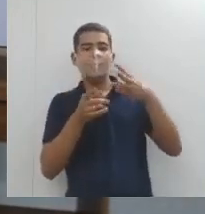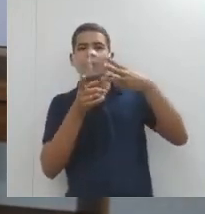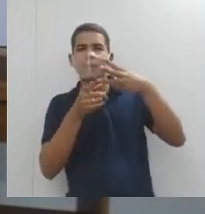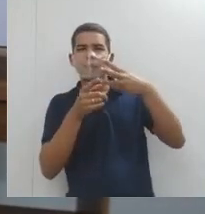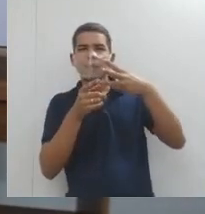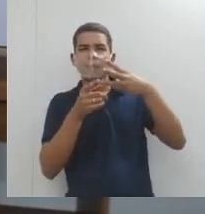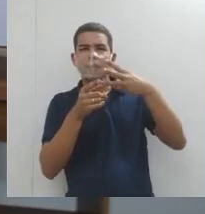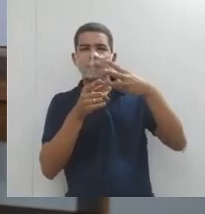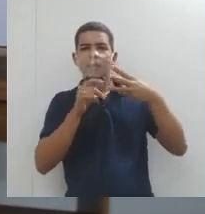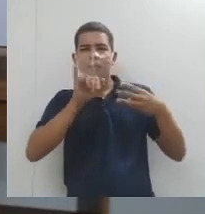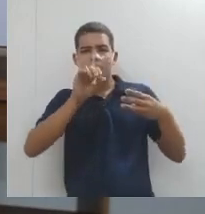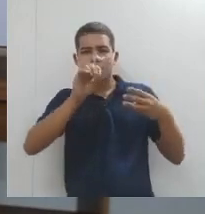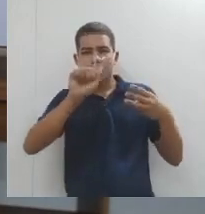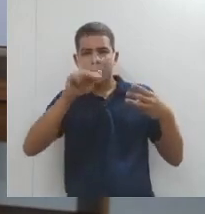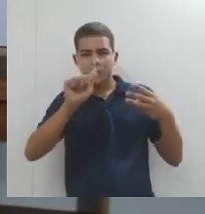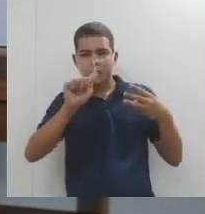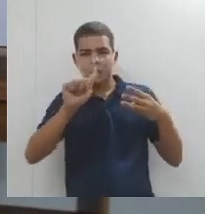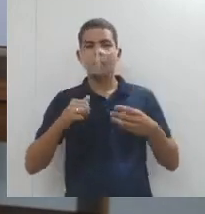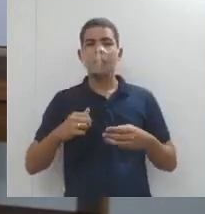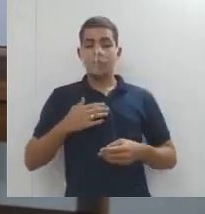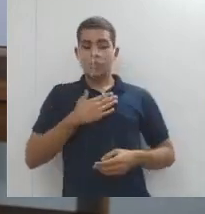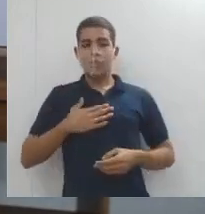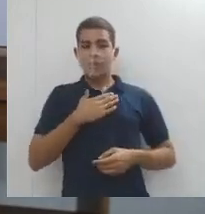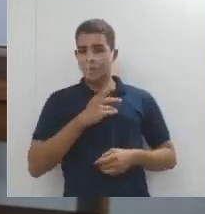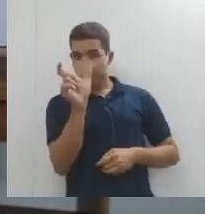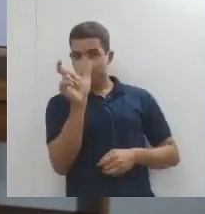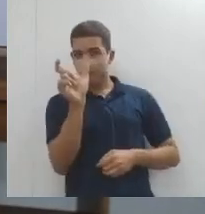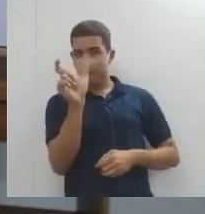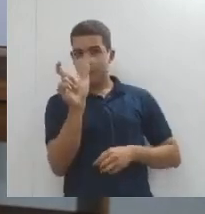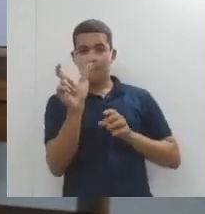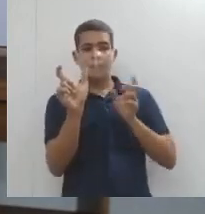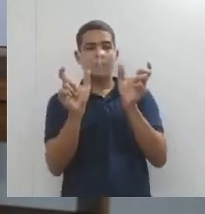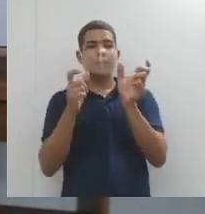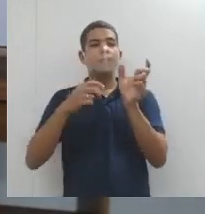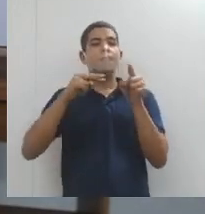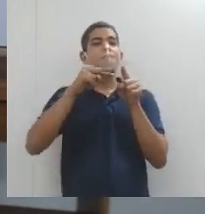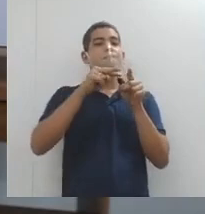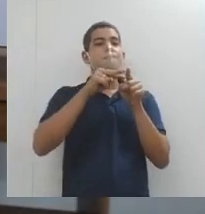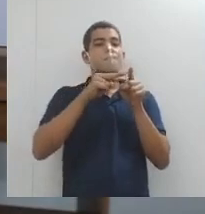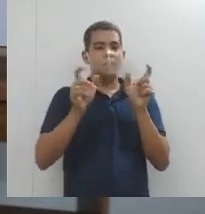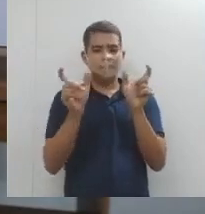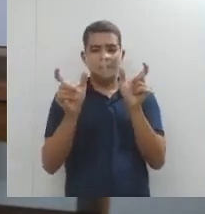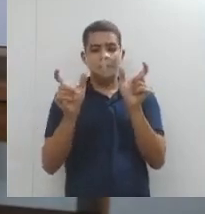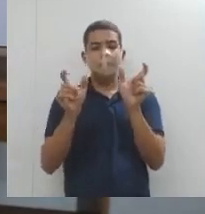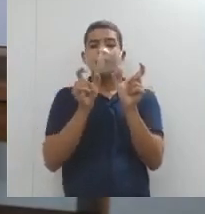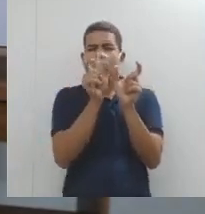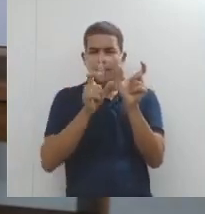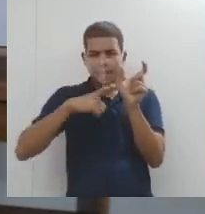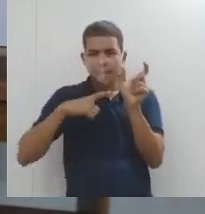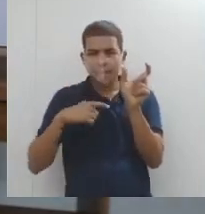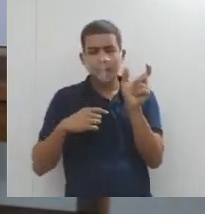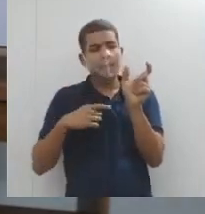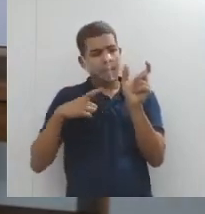Eu tenho uma palavra que liga. Que palavra é essa? De, que é uma preposição. Então, quando